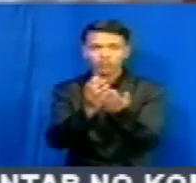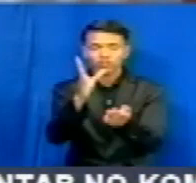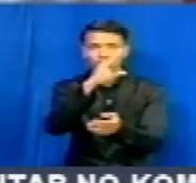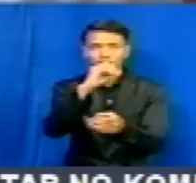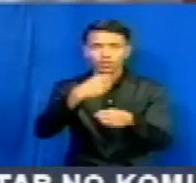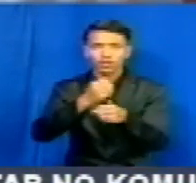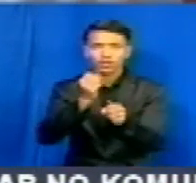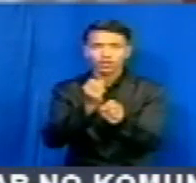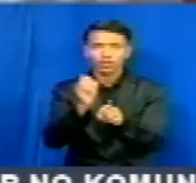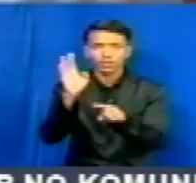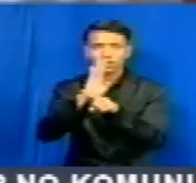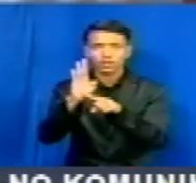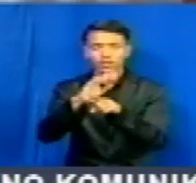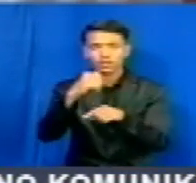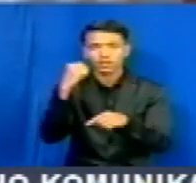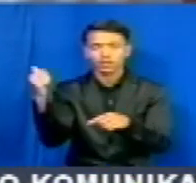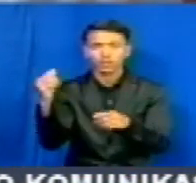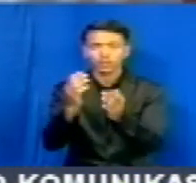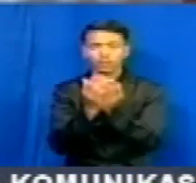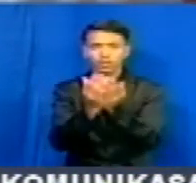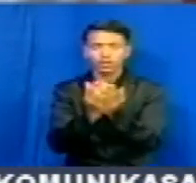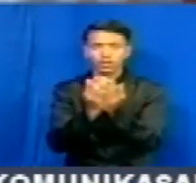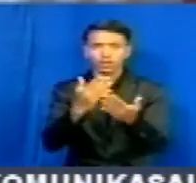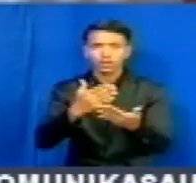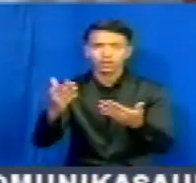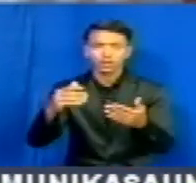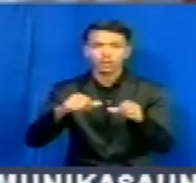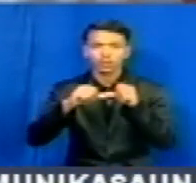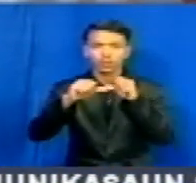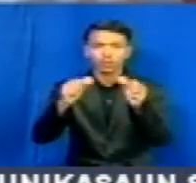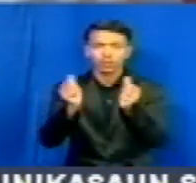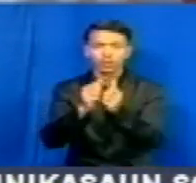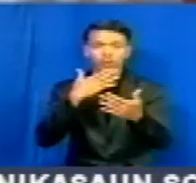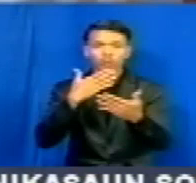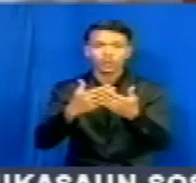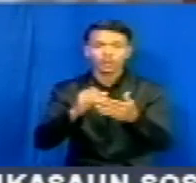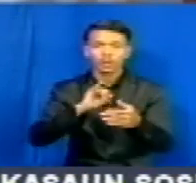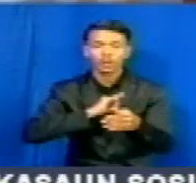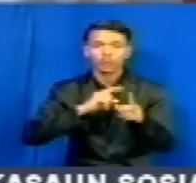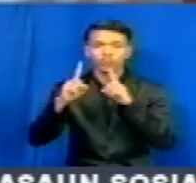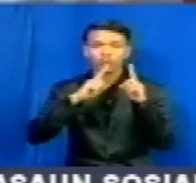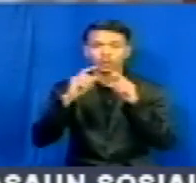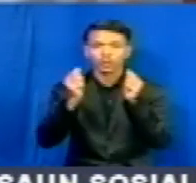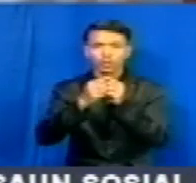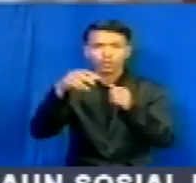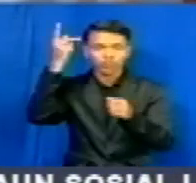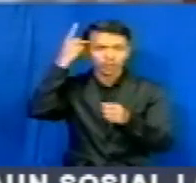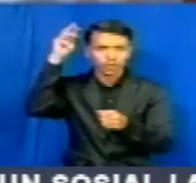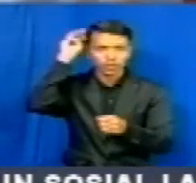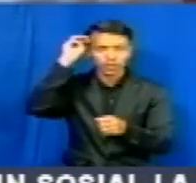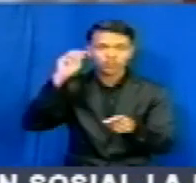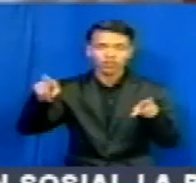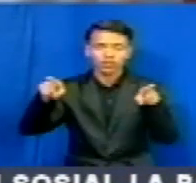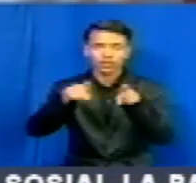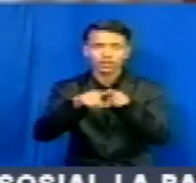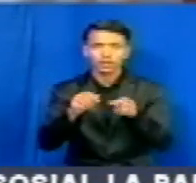simu investimento cielo baro nebe sasan laudia kela hau hatoba primeiro ministro ana sedene primeiro ministro se